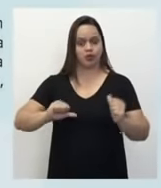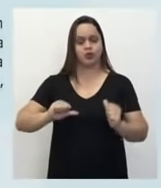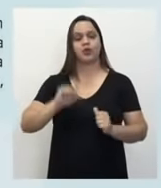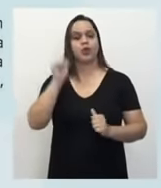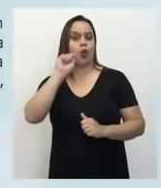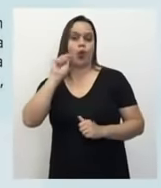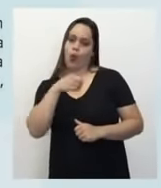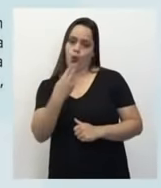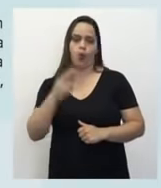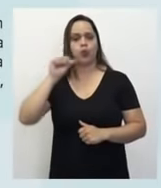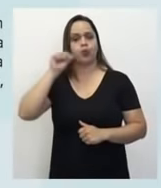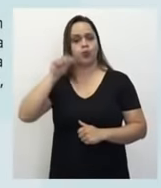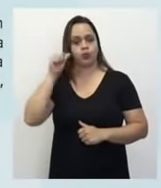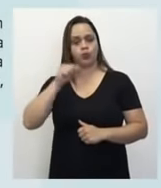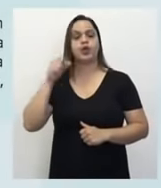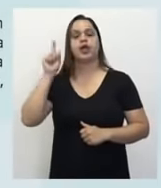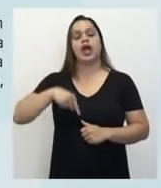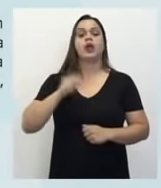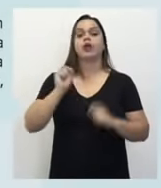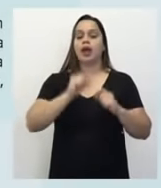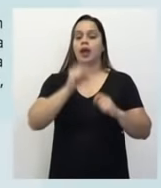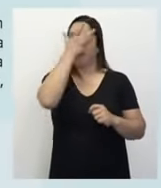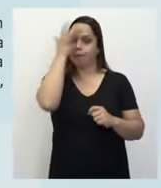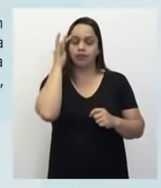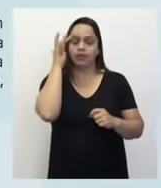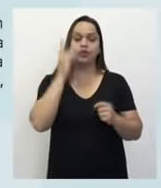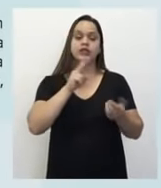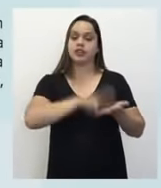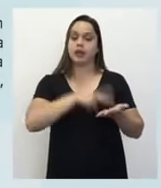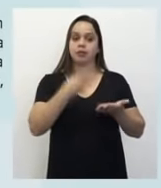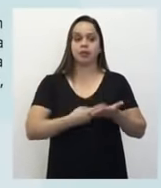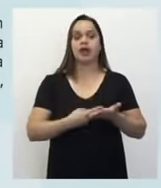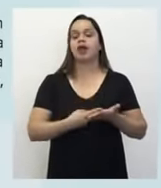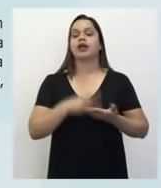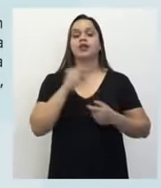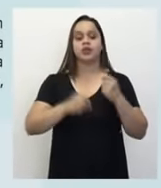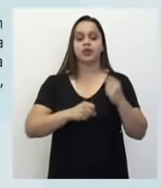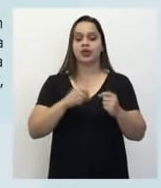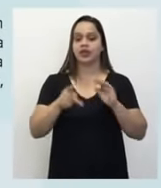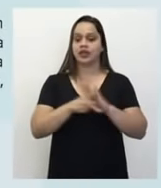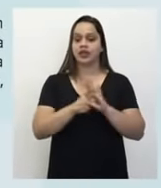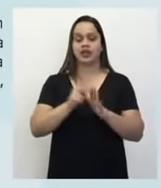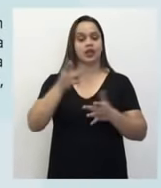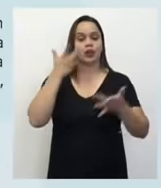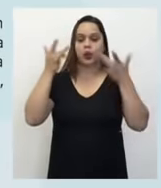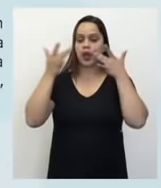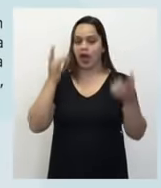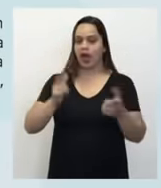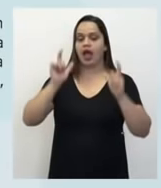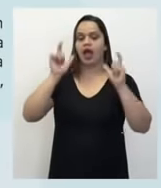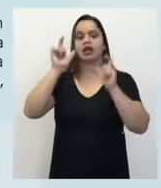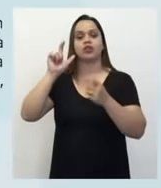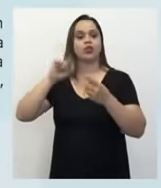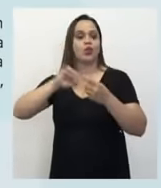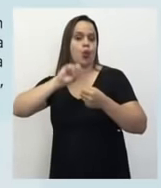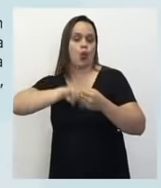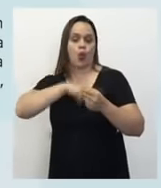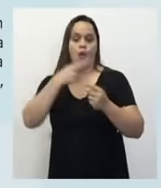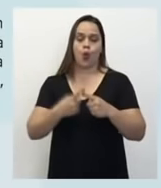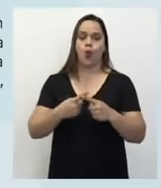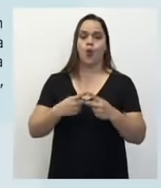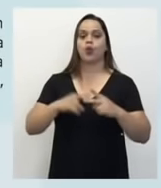pessoa que interpreta um personagem no teatro, no circo, ou no cinema, ou num desfile de moda, ou numa festa, como que nem eu